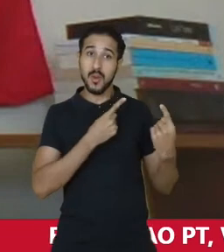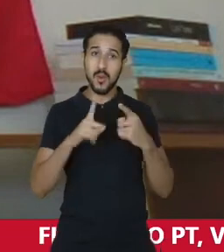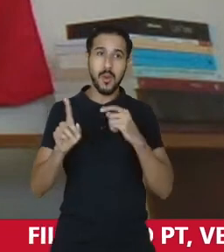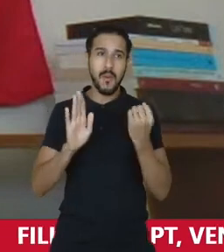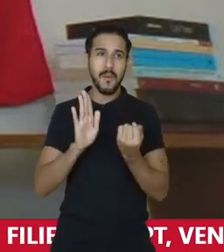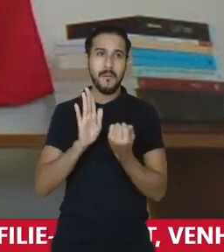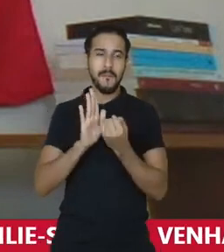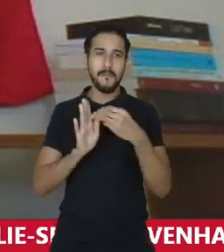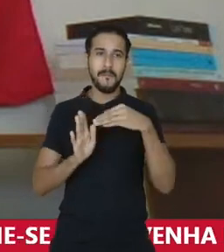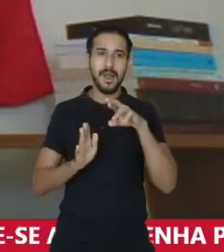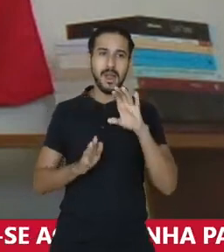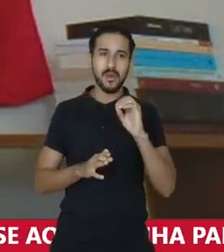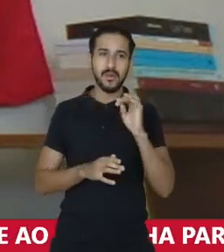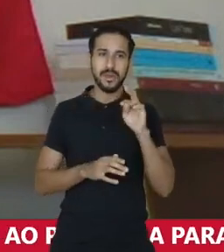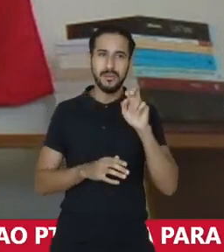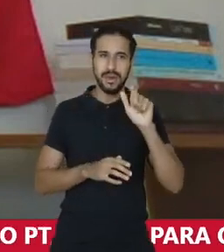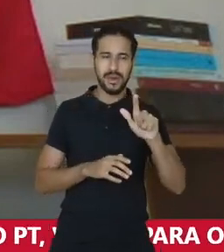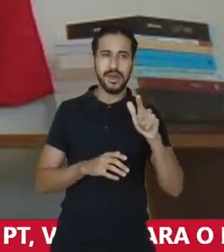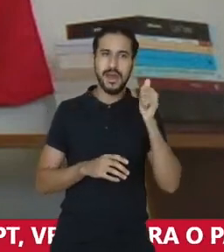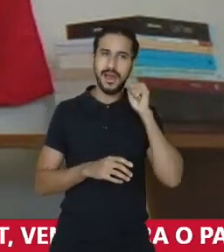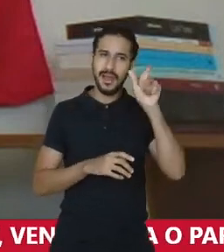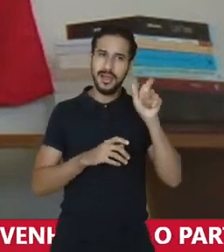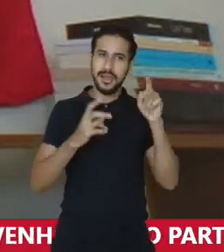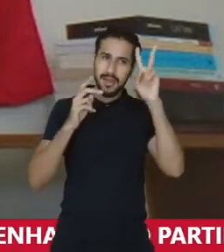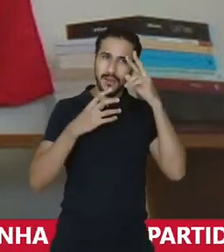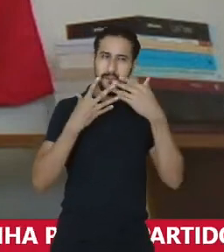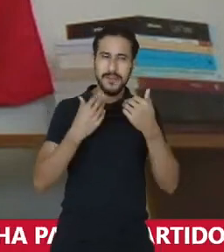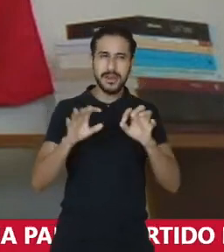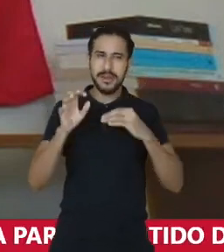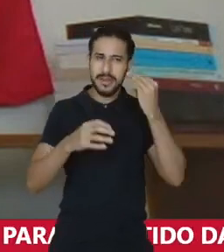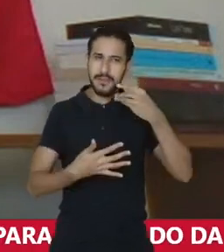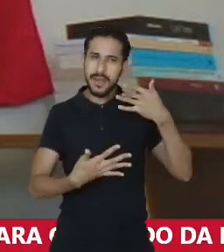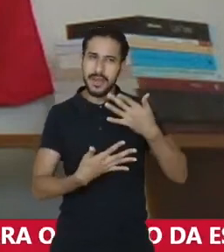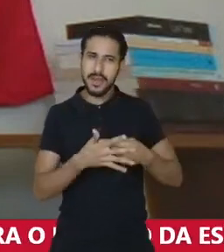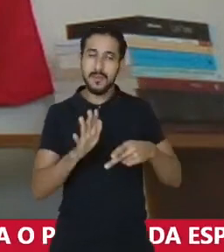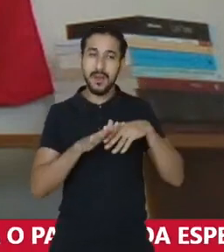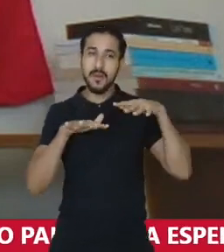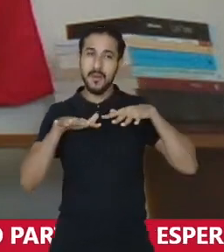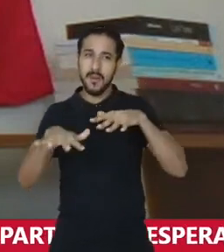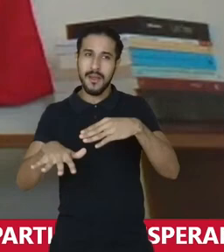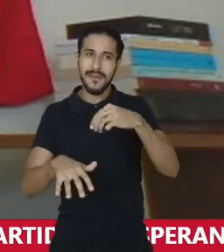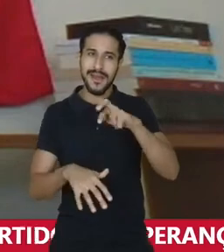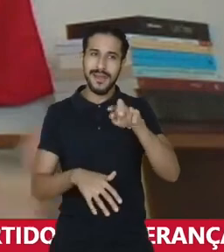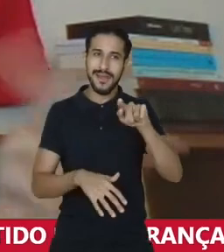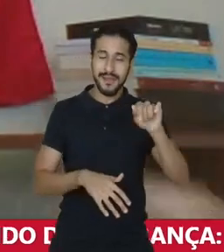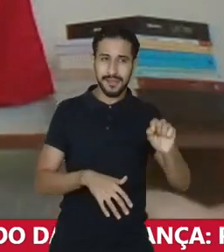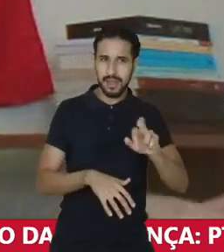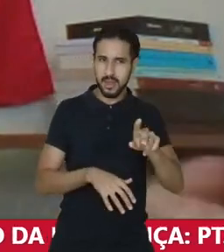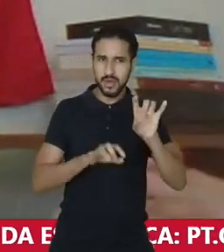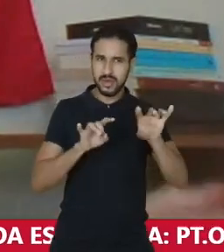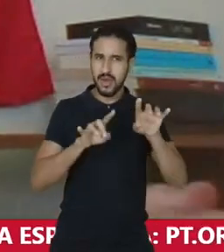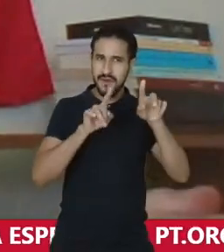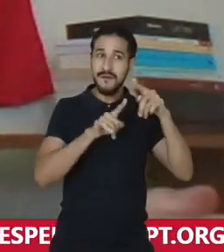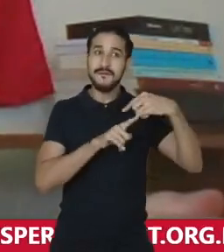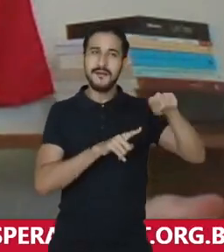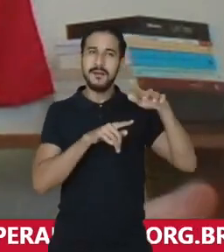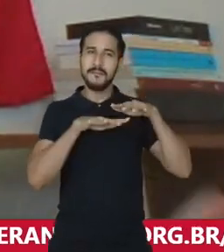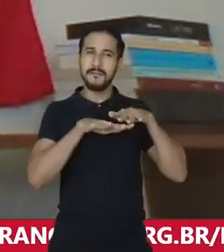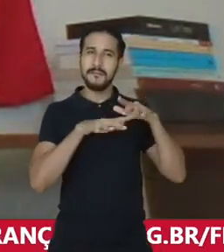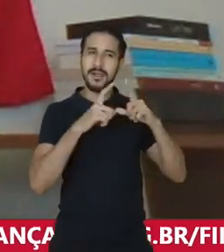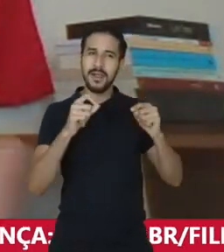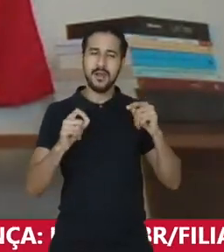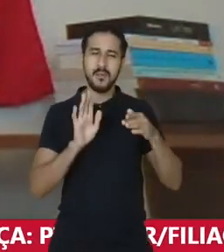marco temporal. A Amêndoa lembrou bem a experiência organizativa da Marcha das Margaridas, que não só vai a Brasília e leva